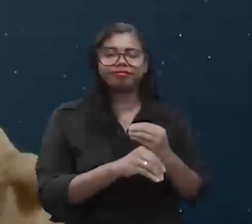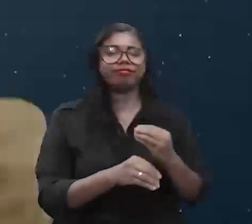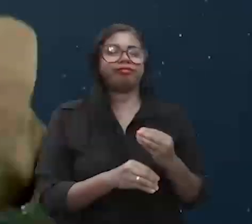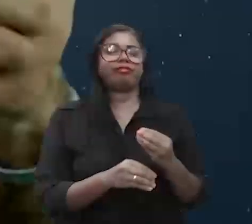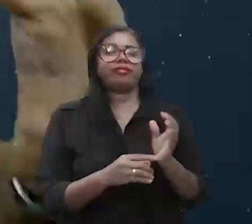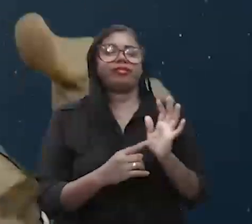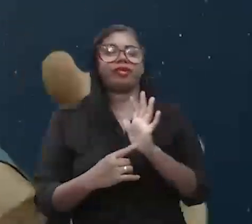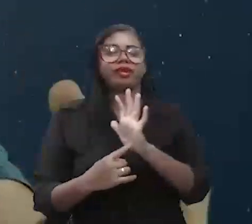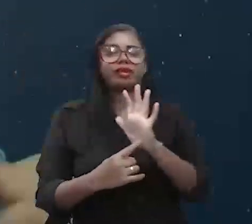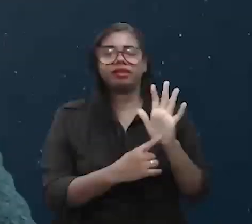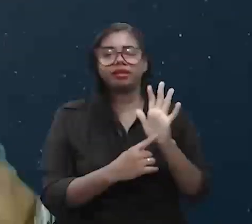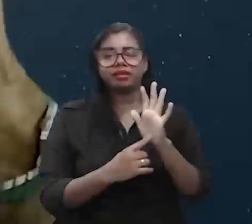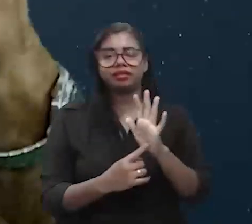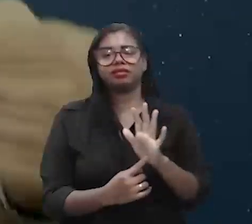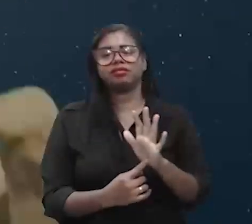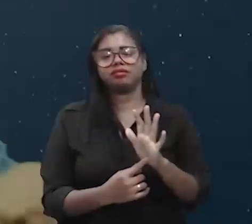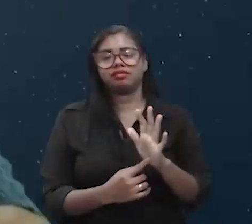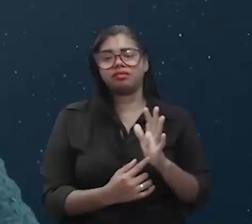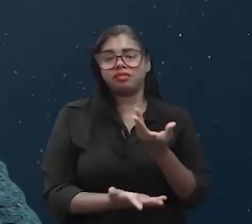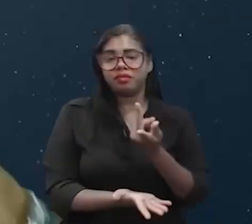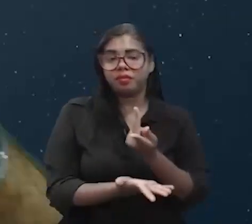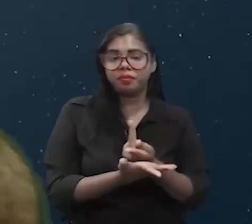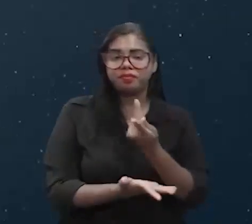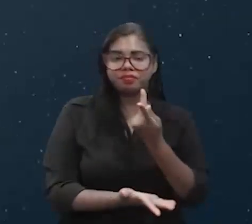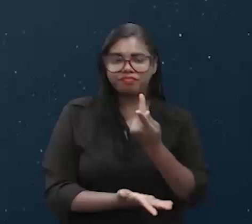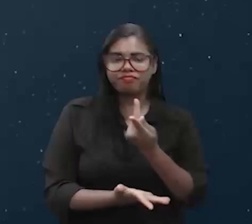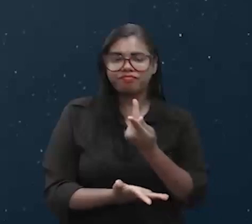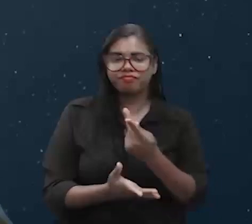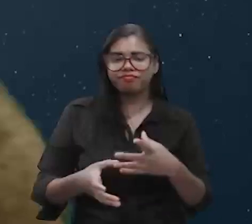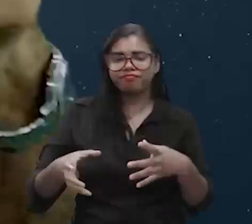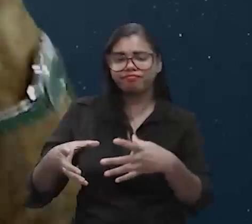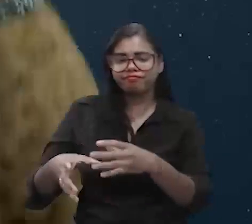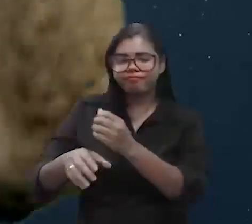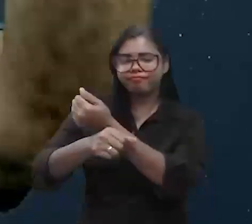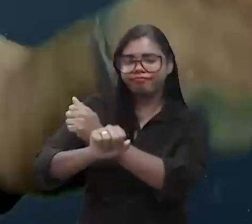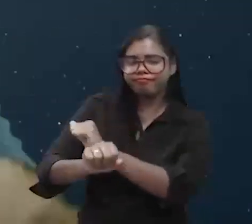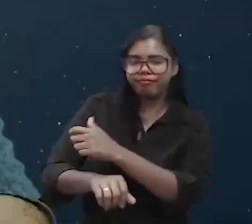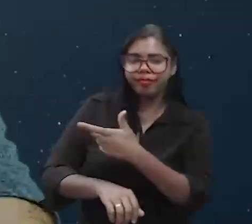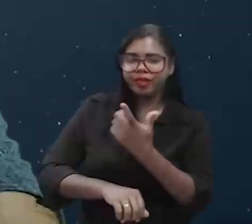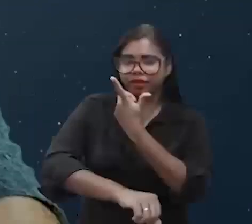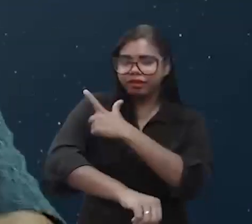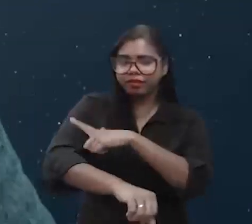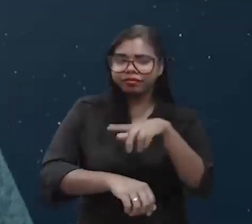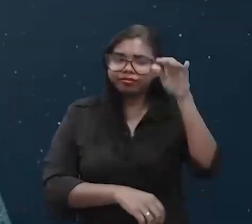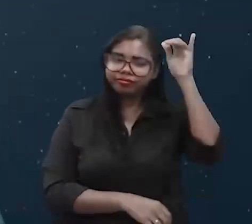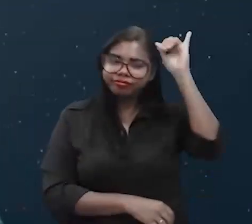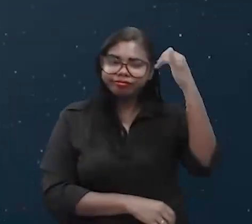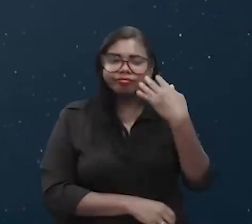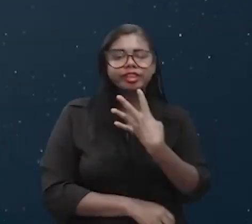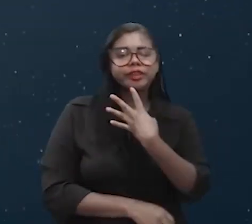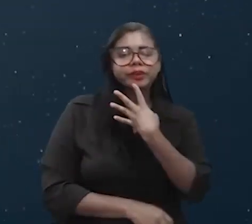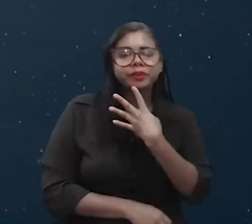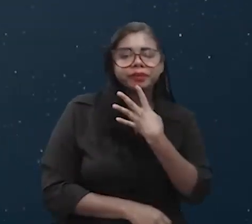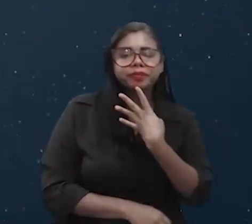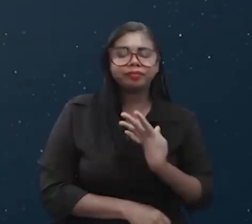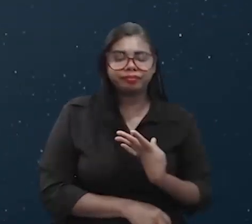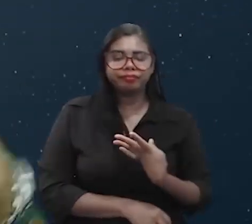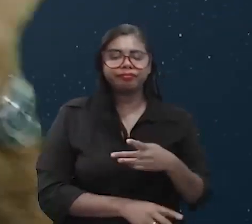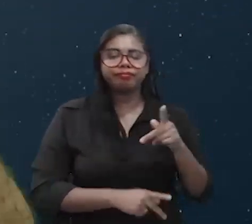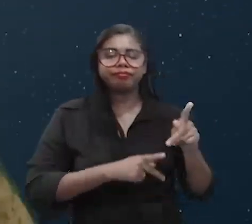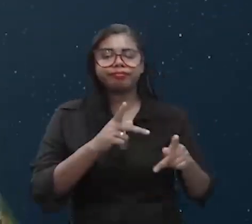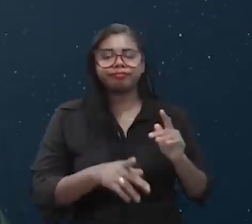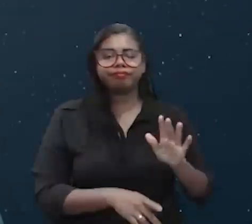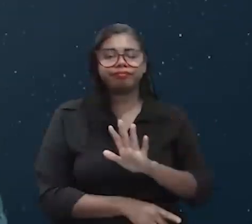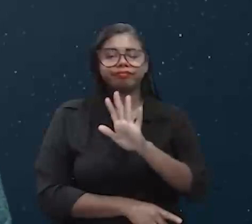não padeceram na senzala por falta de educação, por falta de conhecimento, por negarem a esse povo a educação e a cultura.